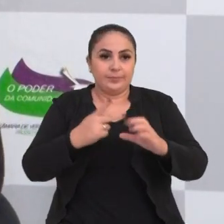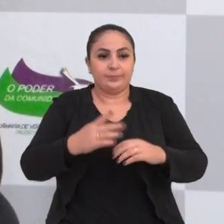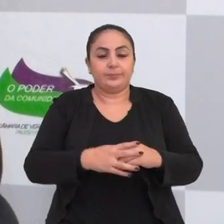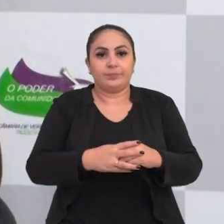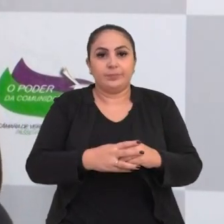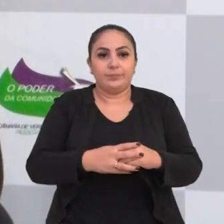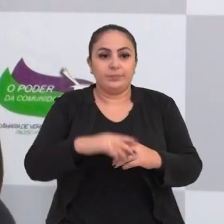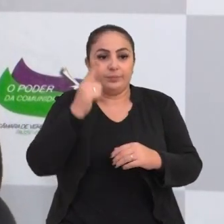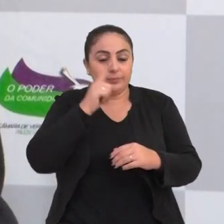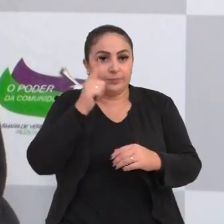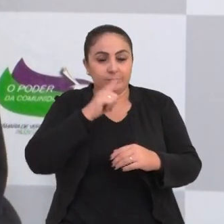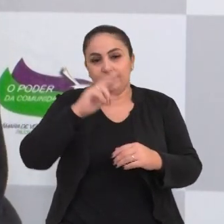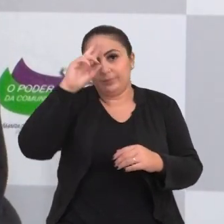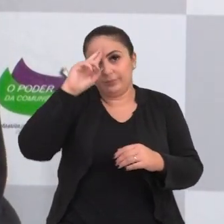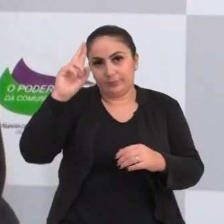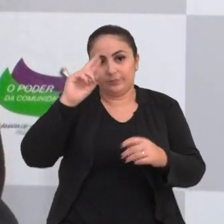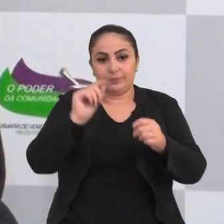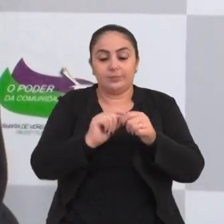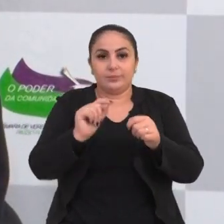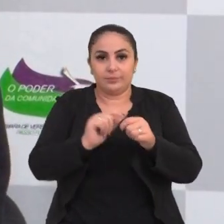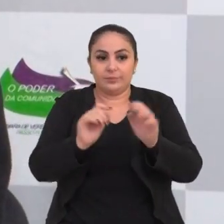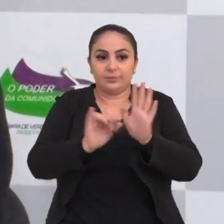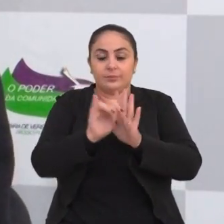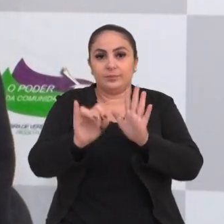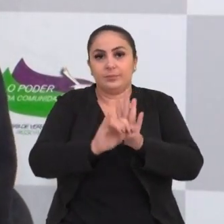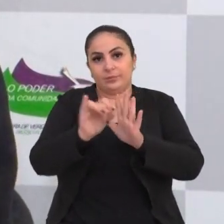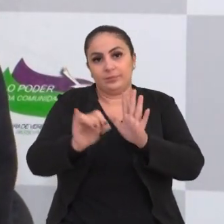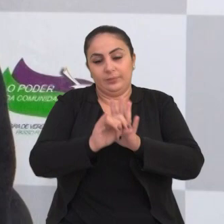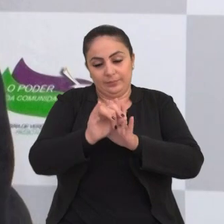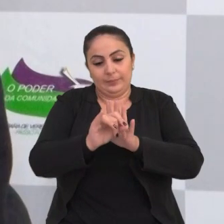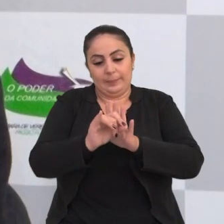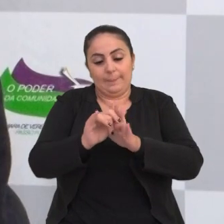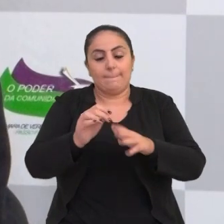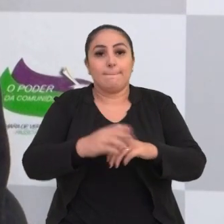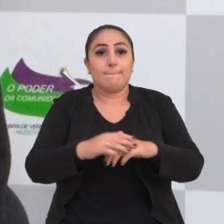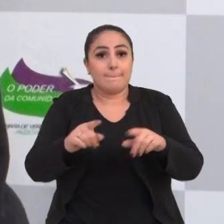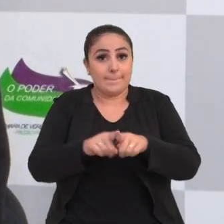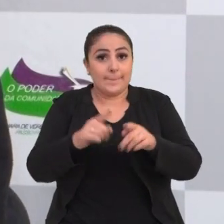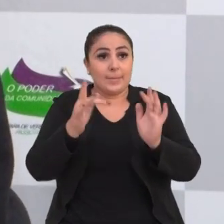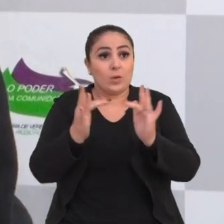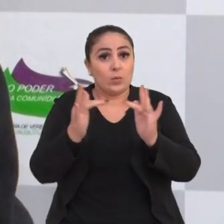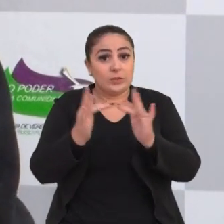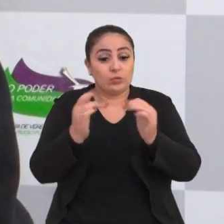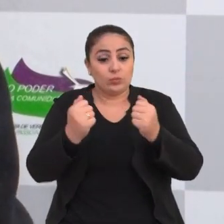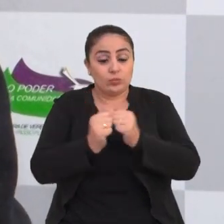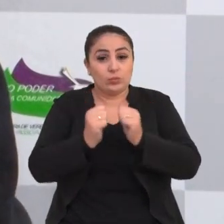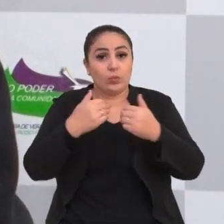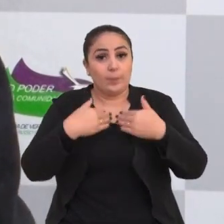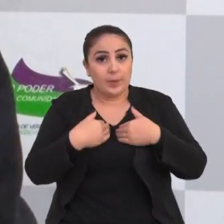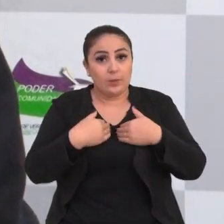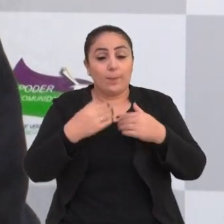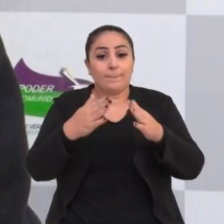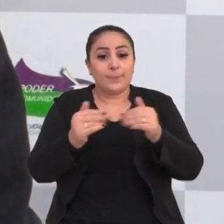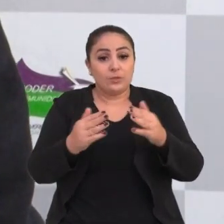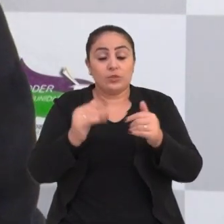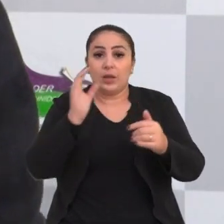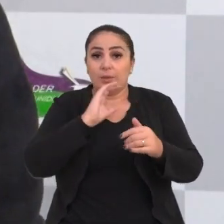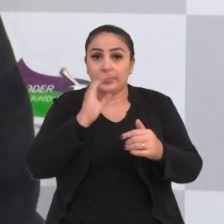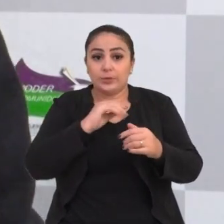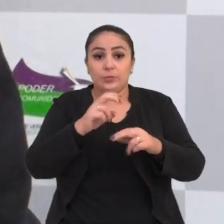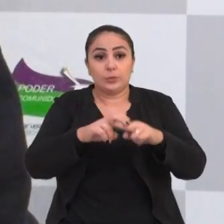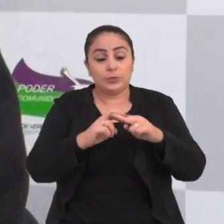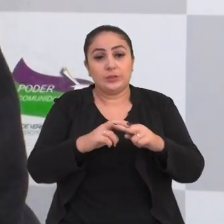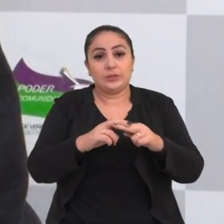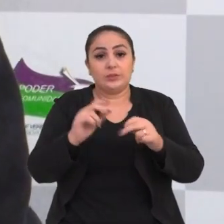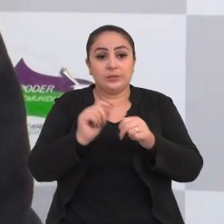Legislativo para que o diretor faça o edital logo, e ele entrou em contato comigo pedindo pressa, então por isso